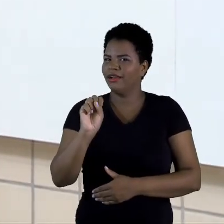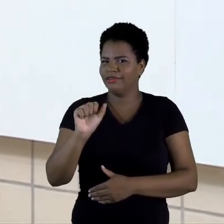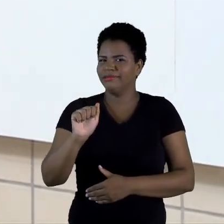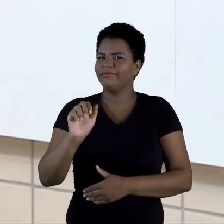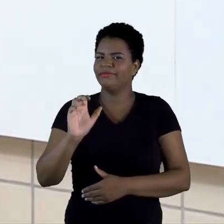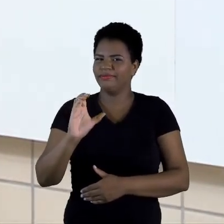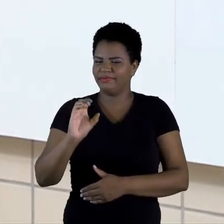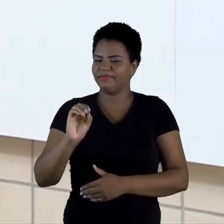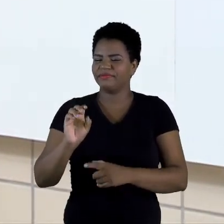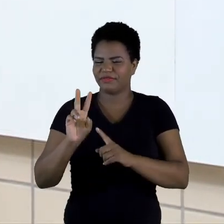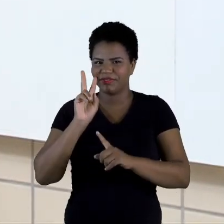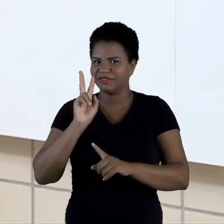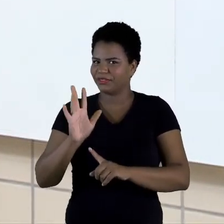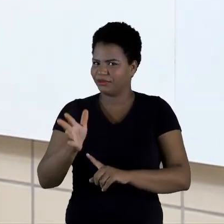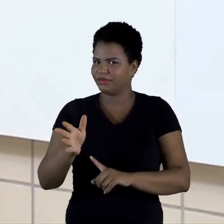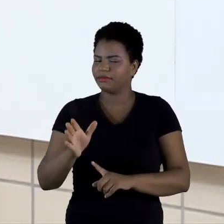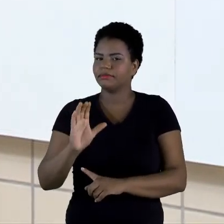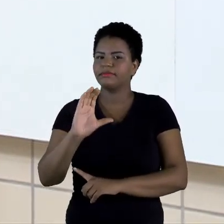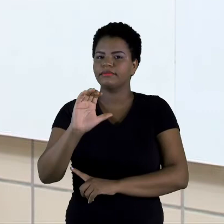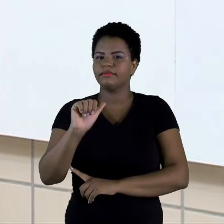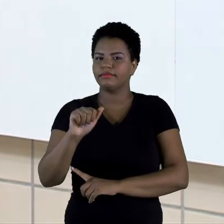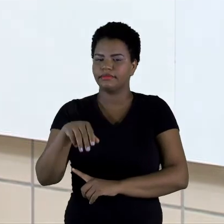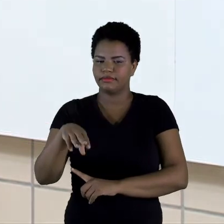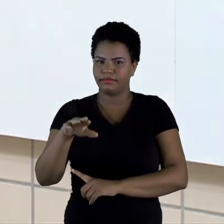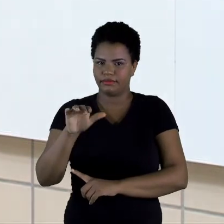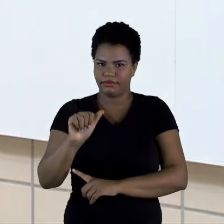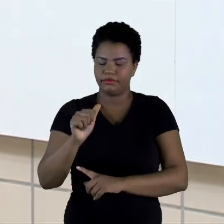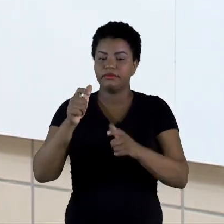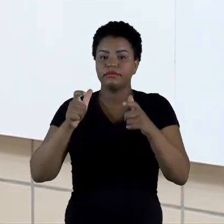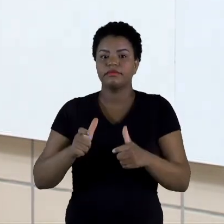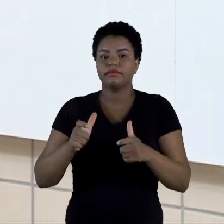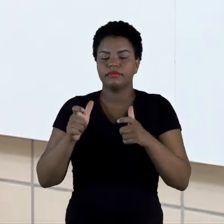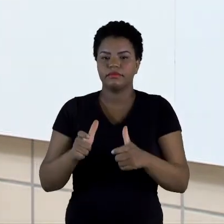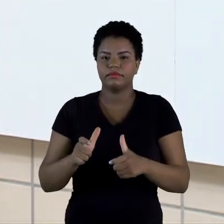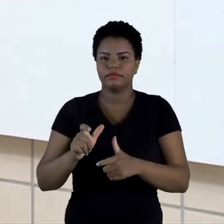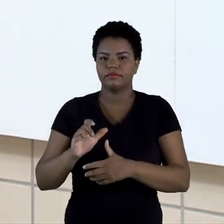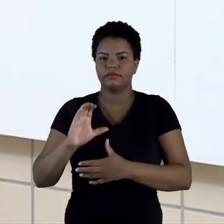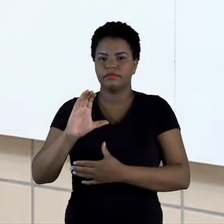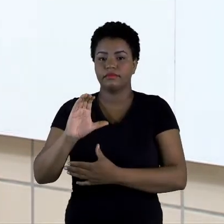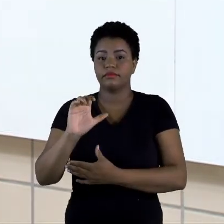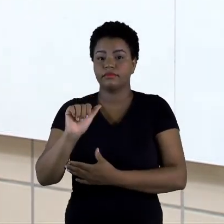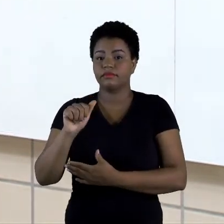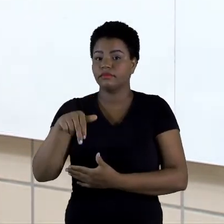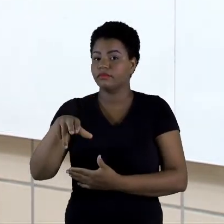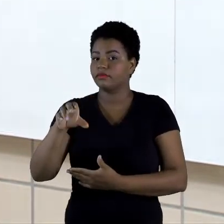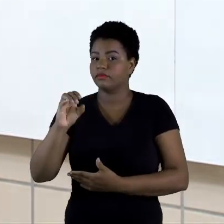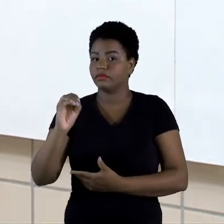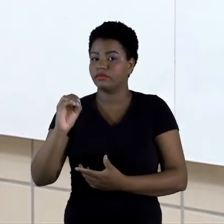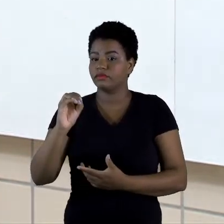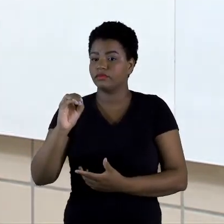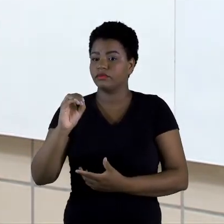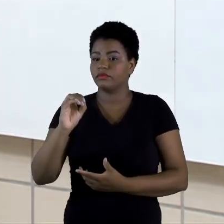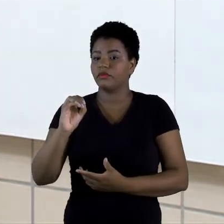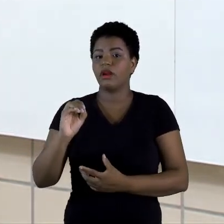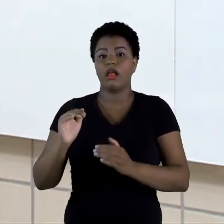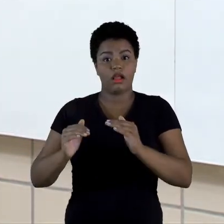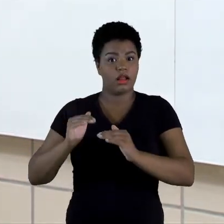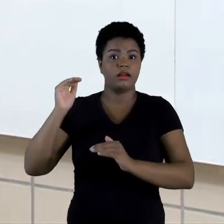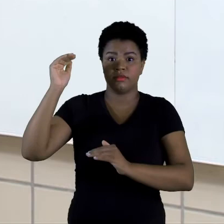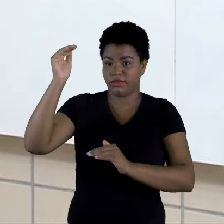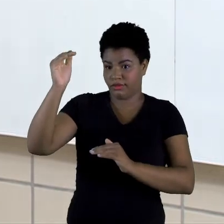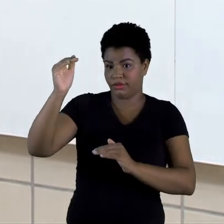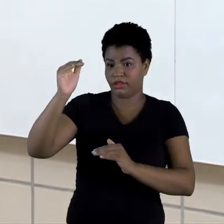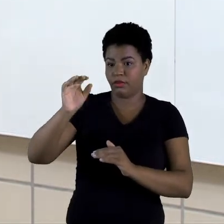Cama. Será que tá onde? A palavra cano. Será que está lá em cima, no